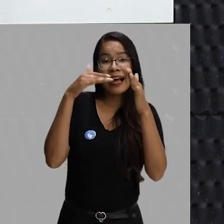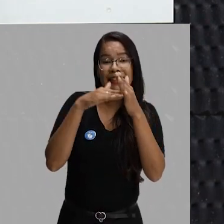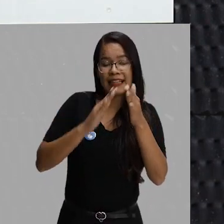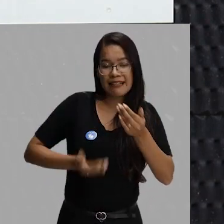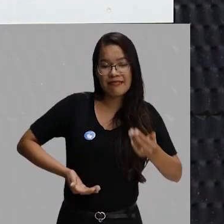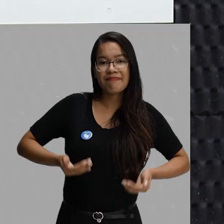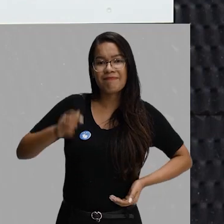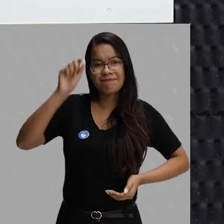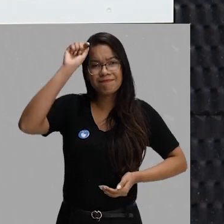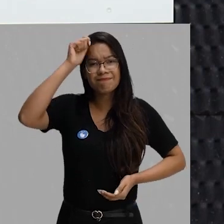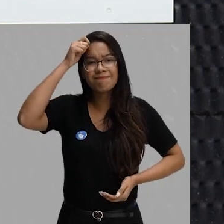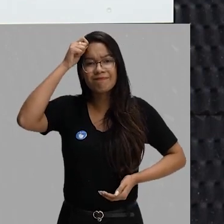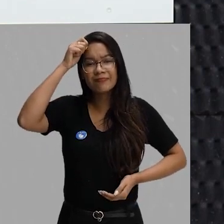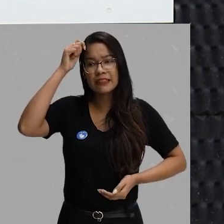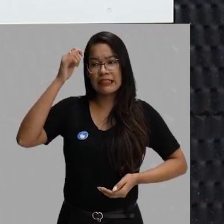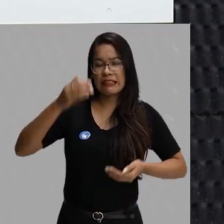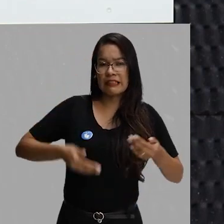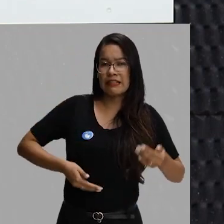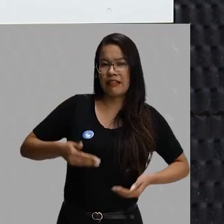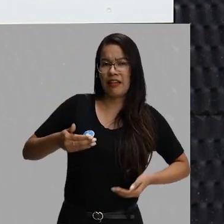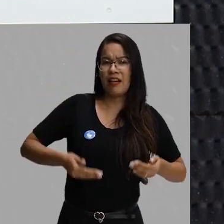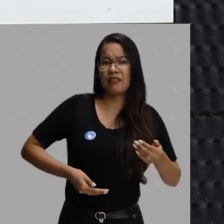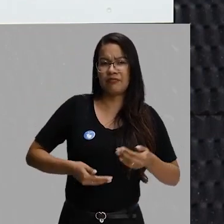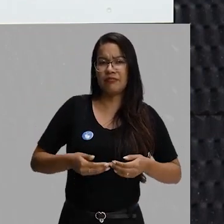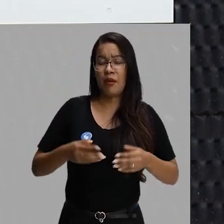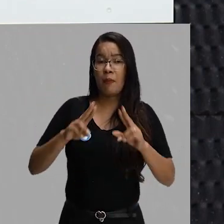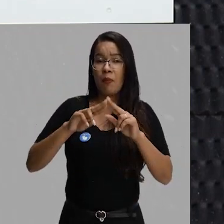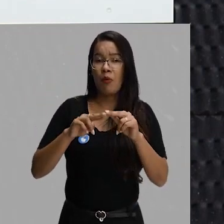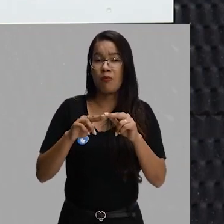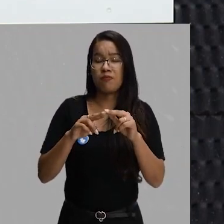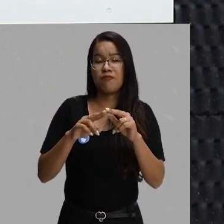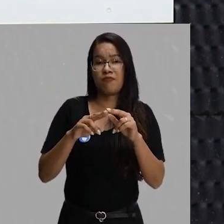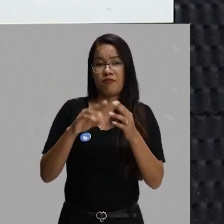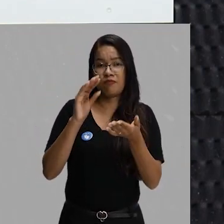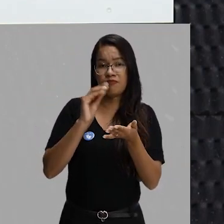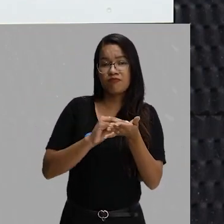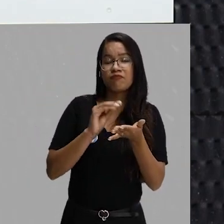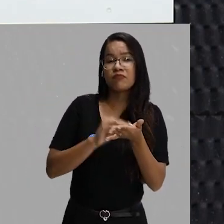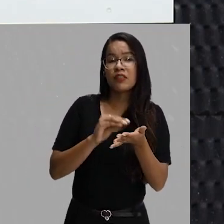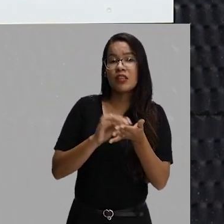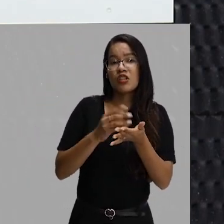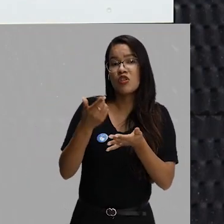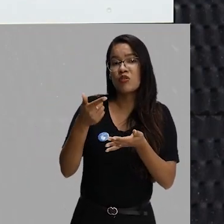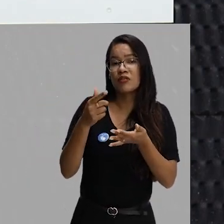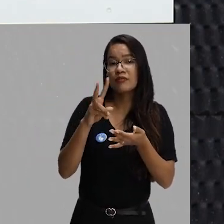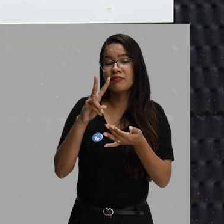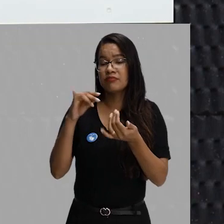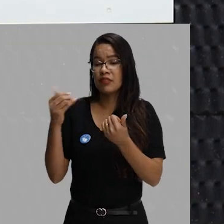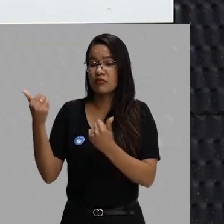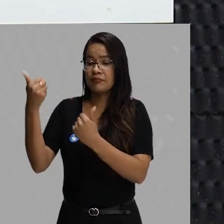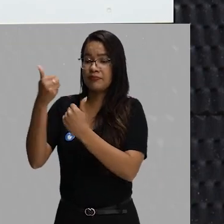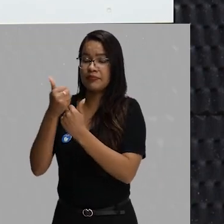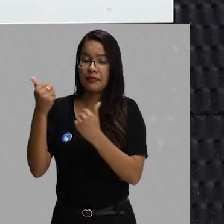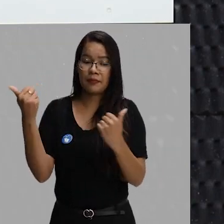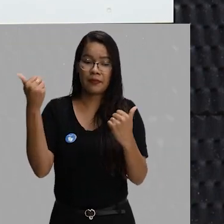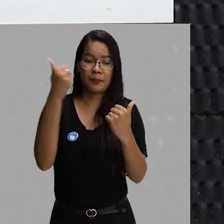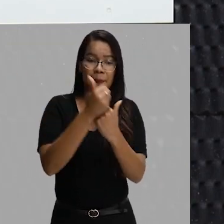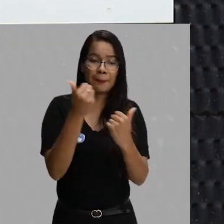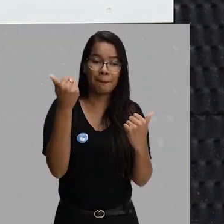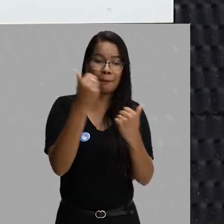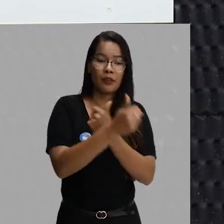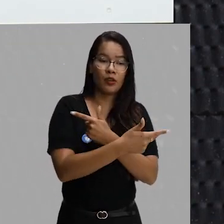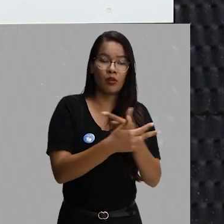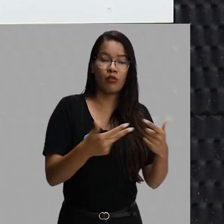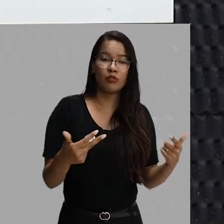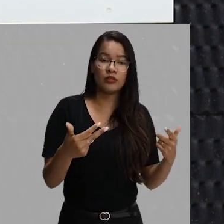dívida. E uma outra minoria vão trocar favores com a aristocracia patrícia. E ao trocar favores,